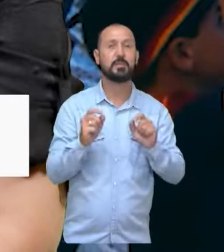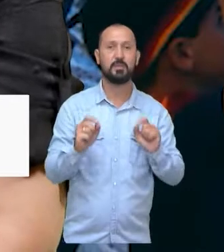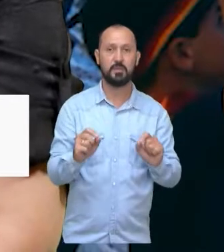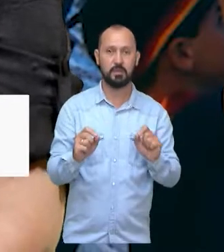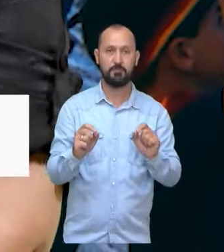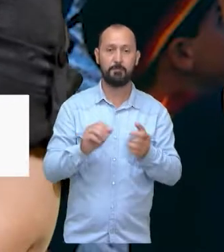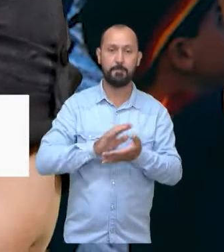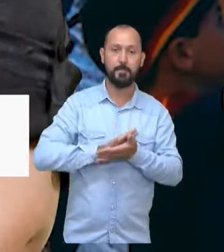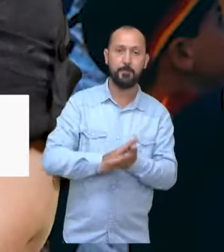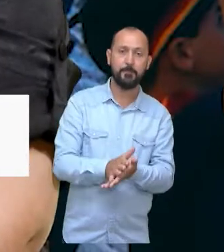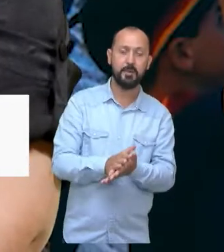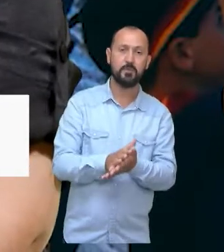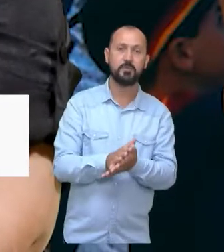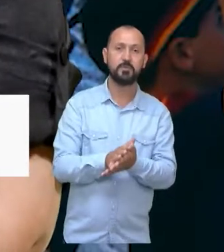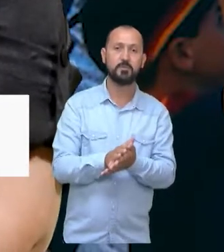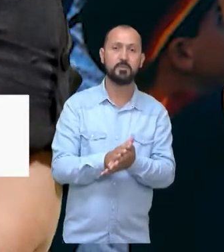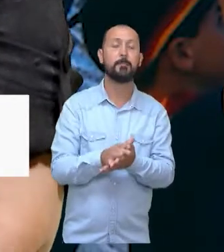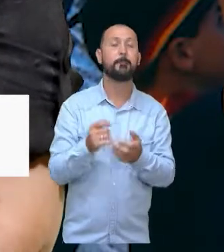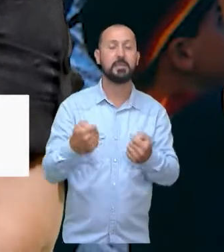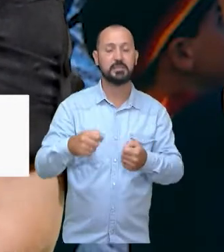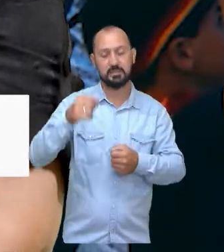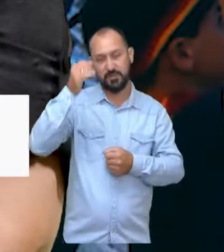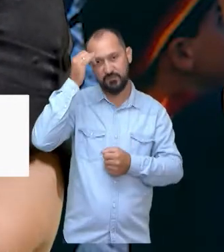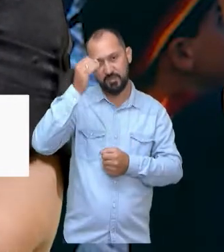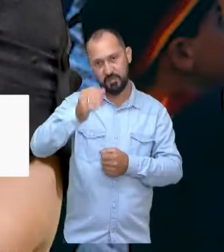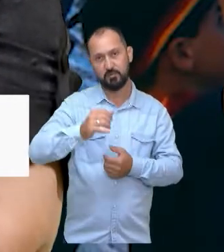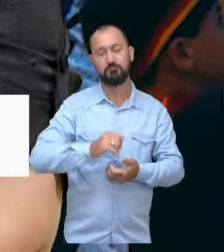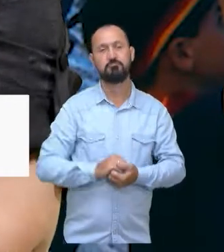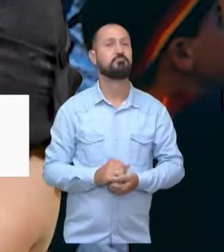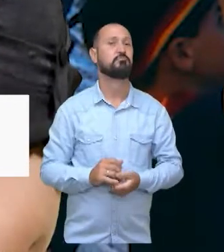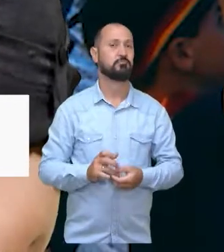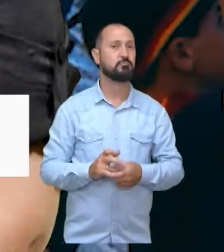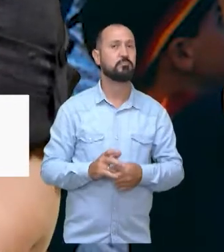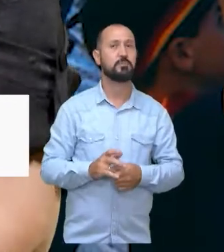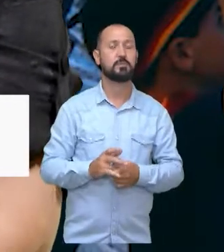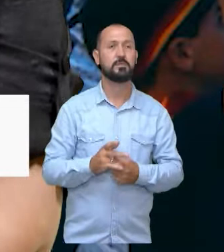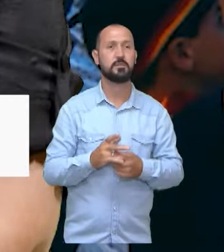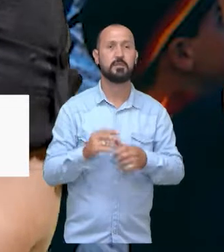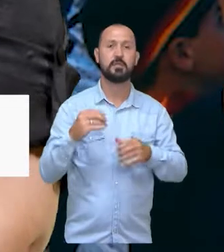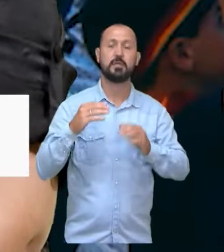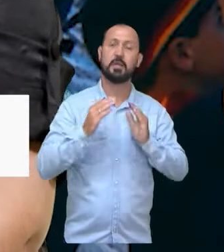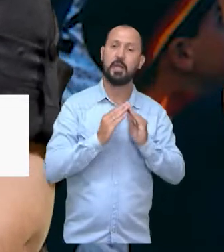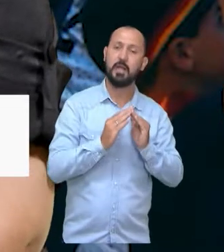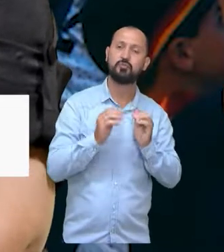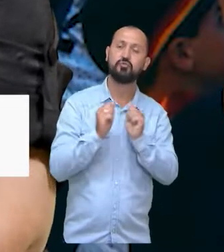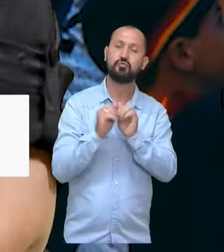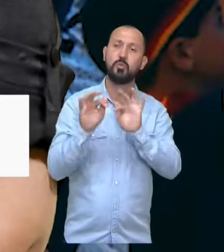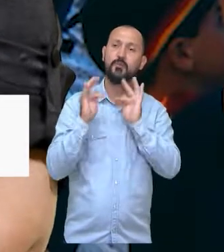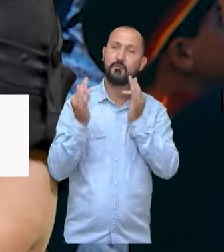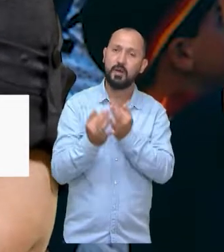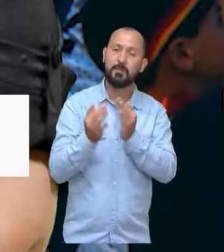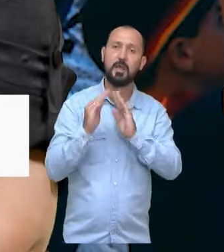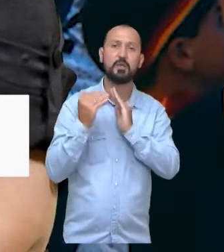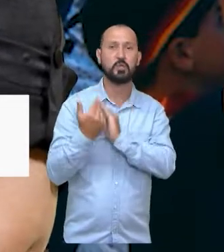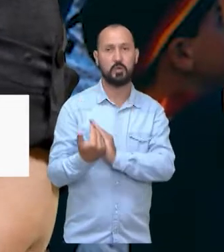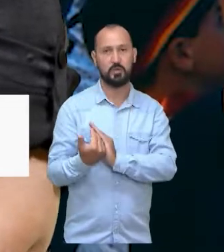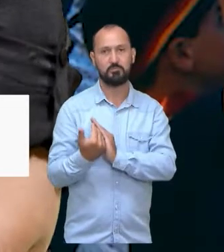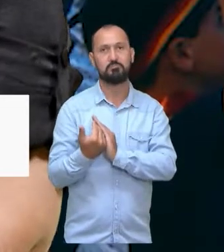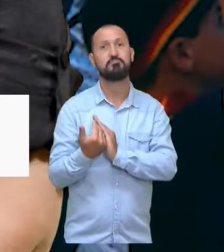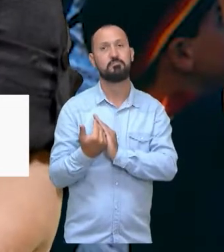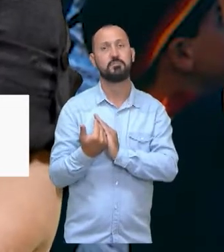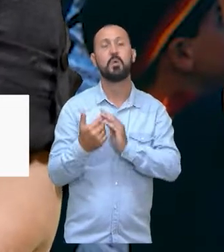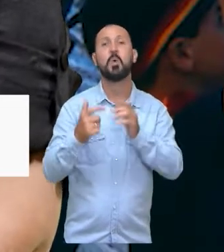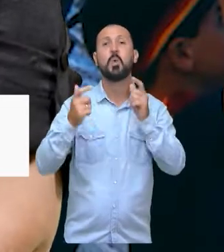ser combatido, né? E dentro de casa, com as famílias, na escola e também no ambiente de trabalho,